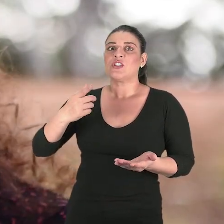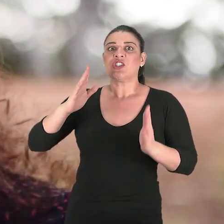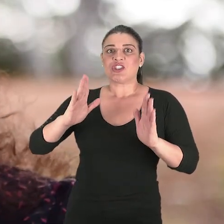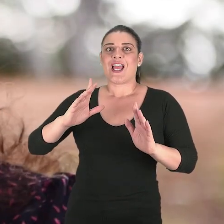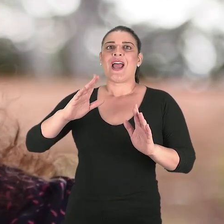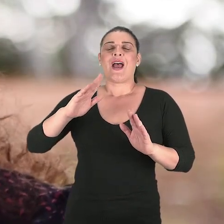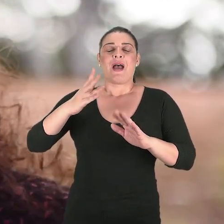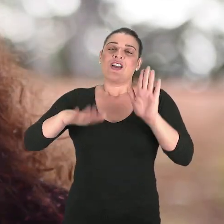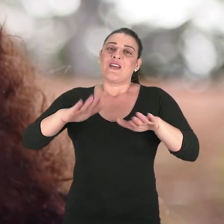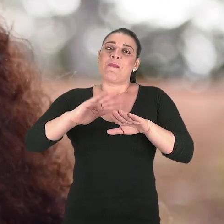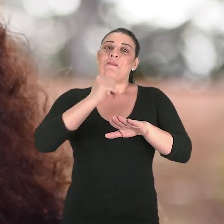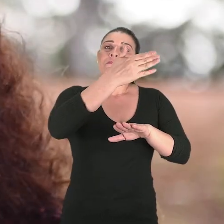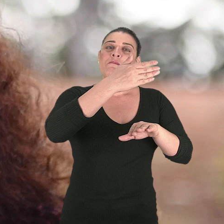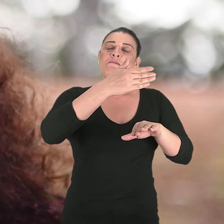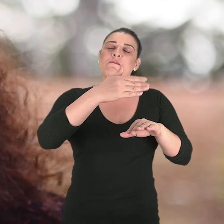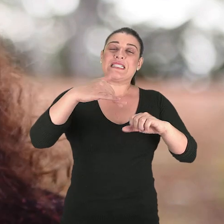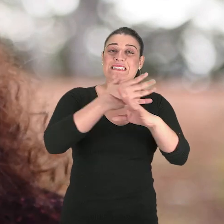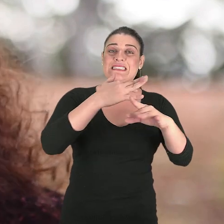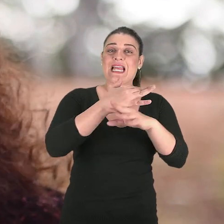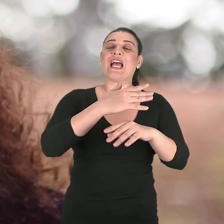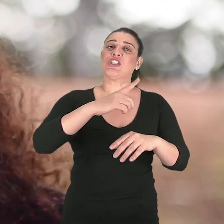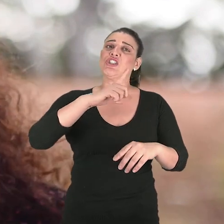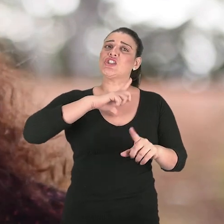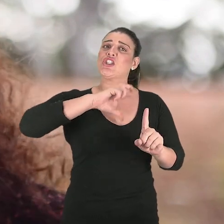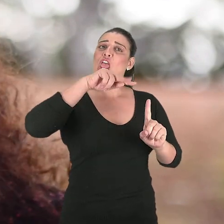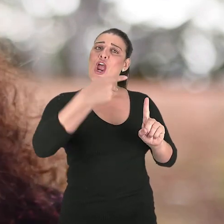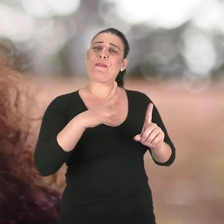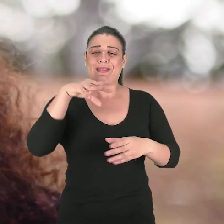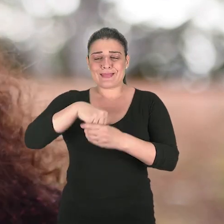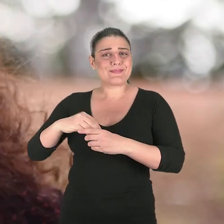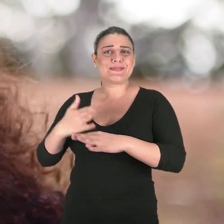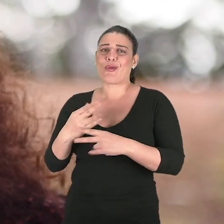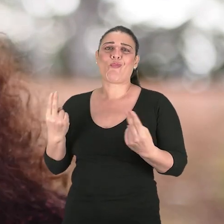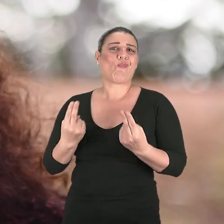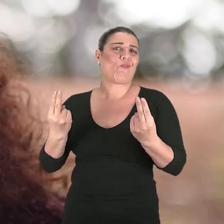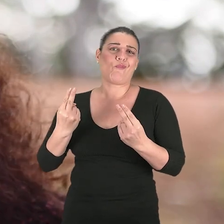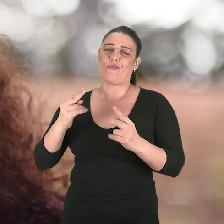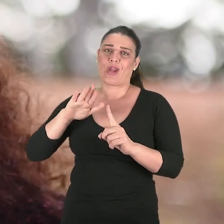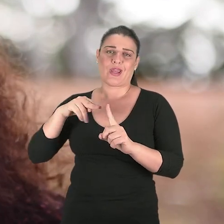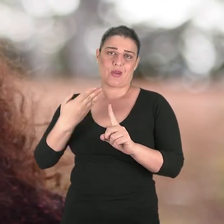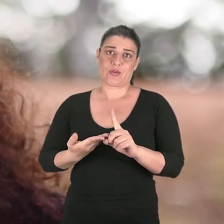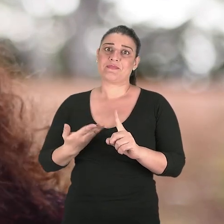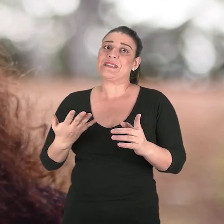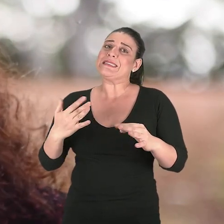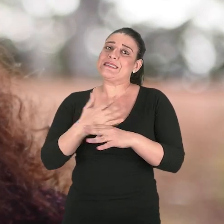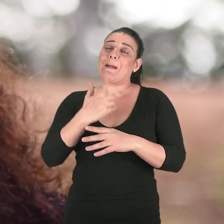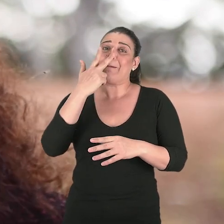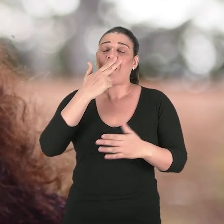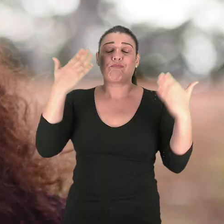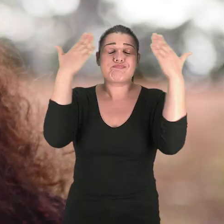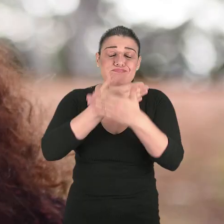reconhecimento fora e não tem aqui dentro da cidade. Então, nesse sentido, a cidade é